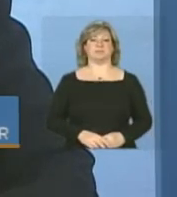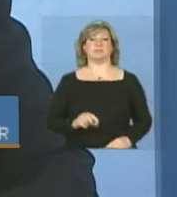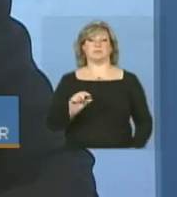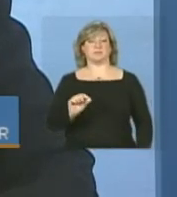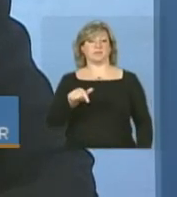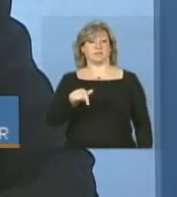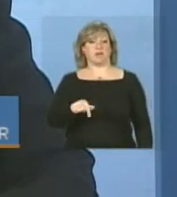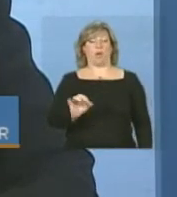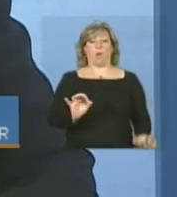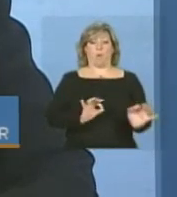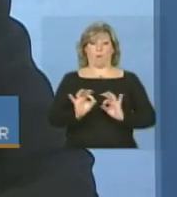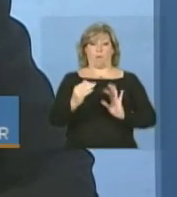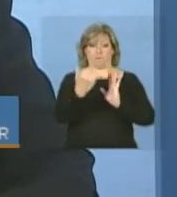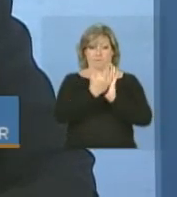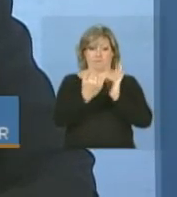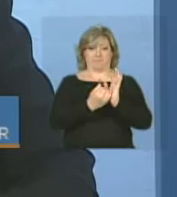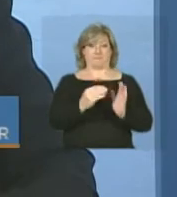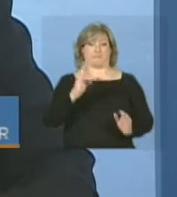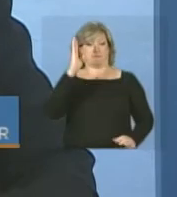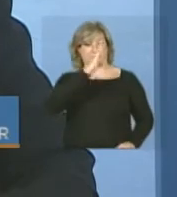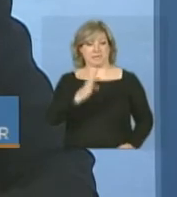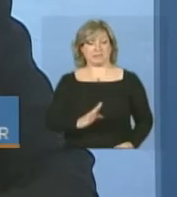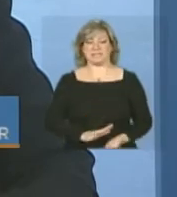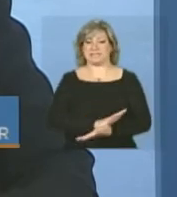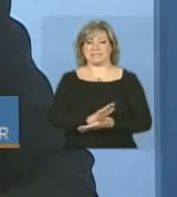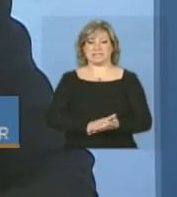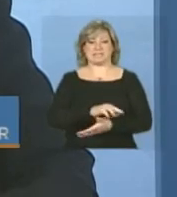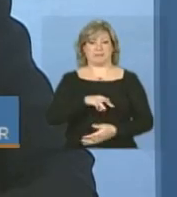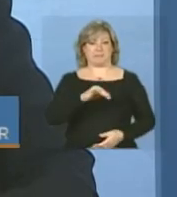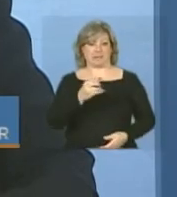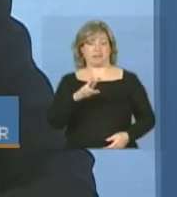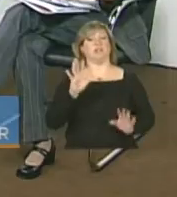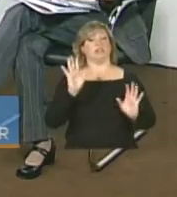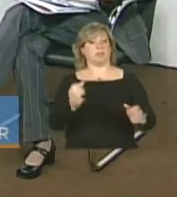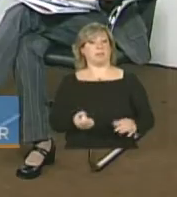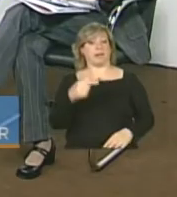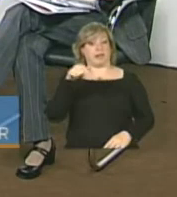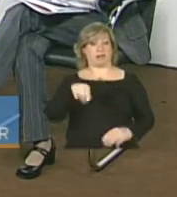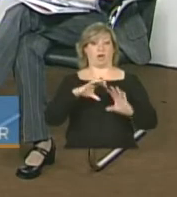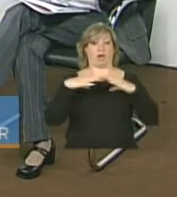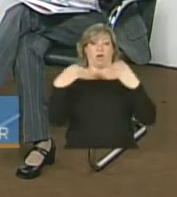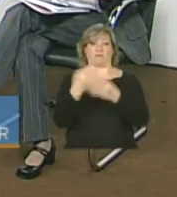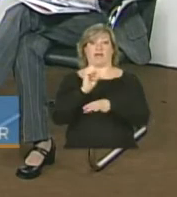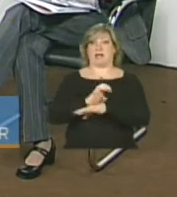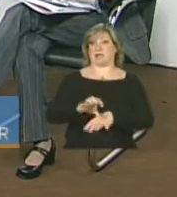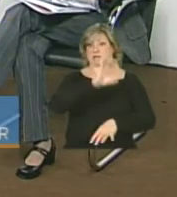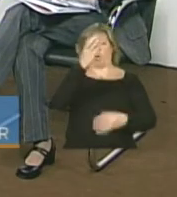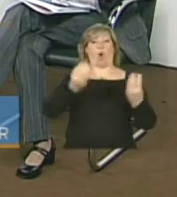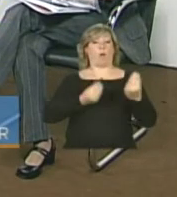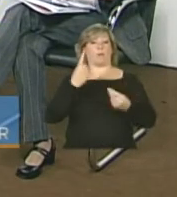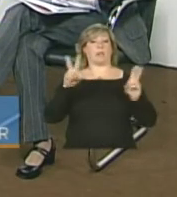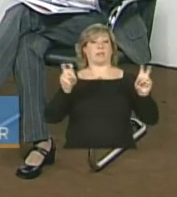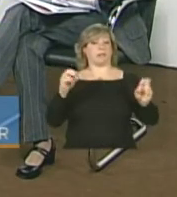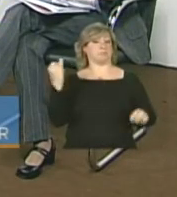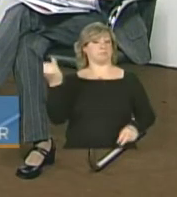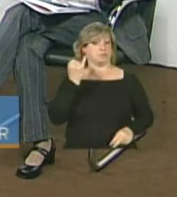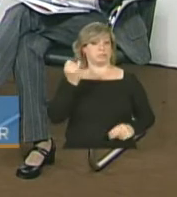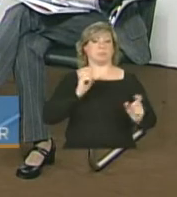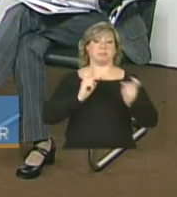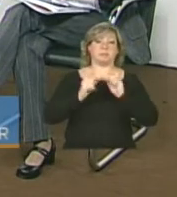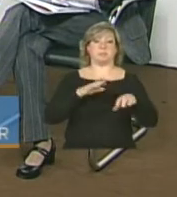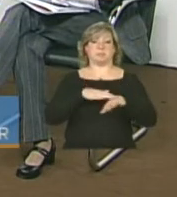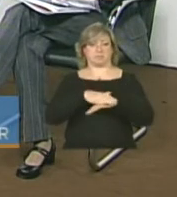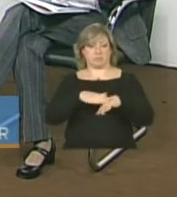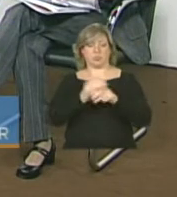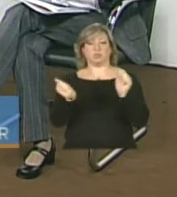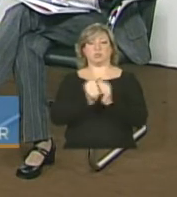O Plano Brasil Sem Miséria já apareceu nas conferências estaduais como um tema importante a ser debatido